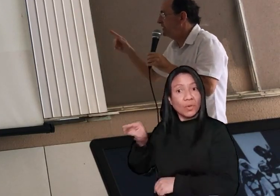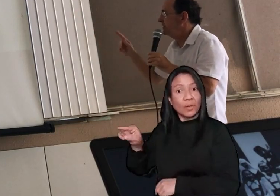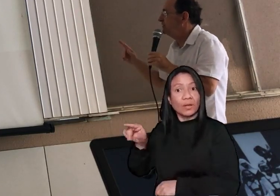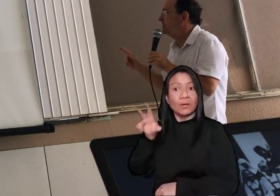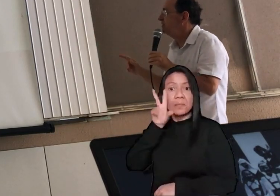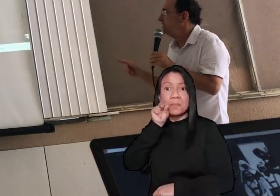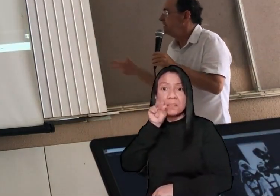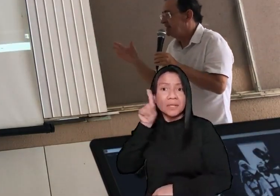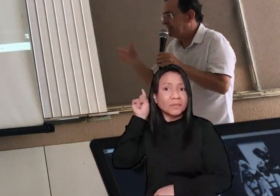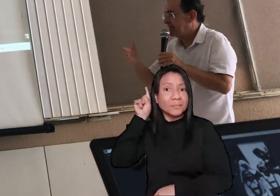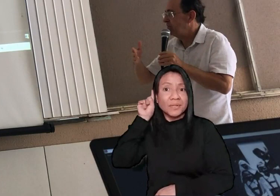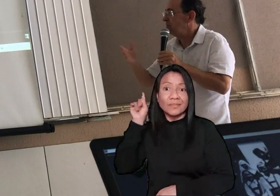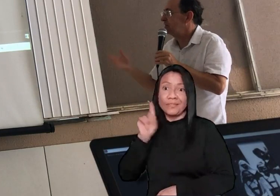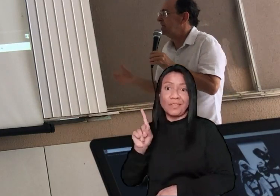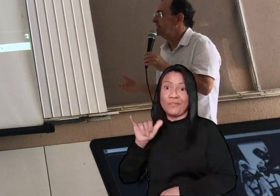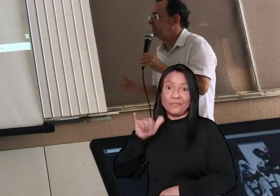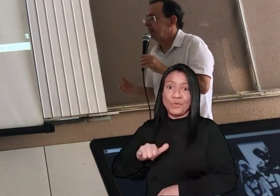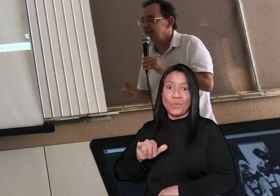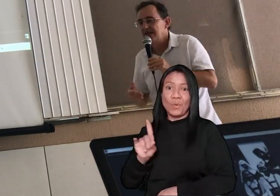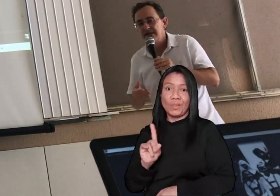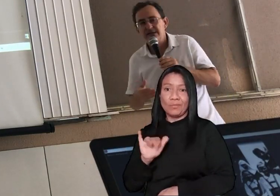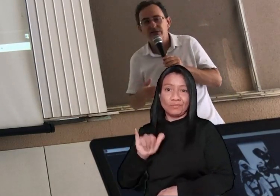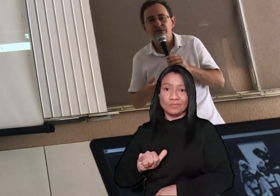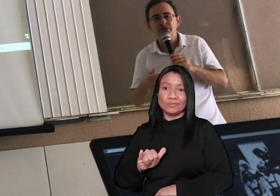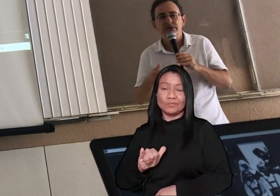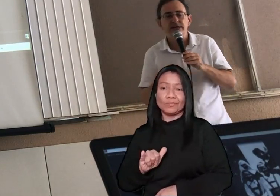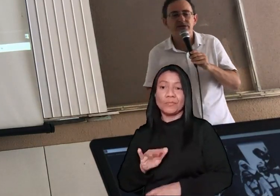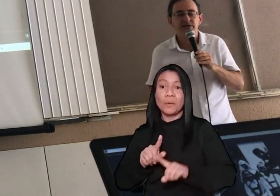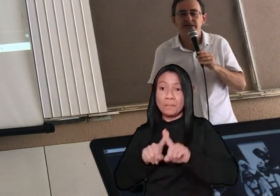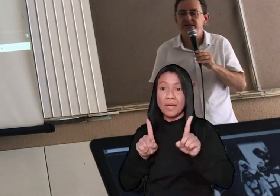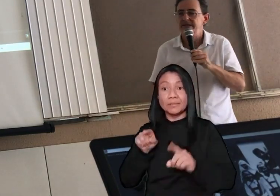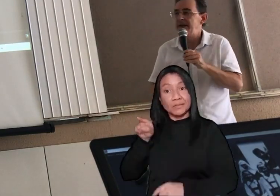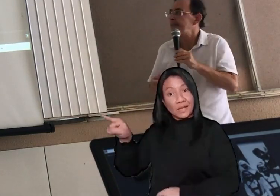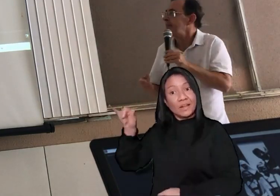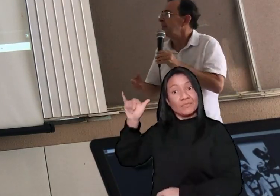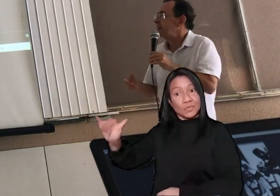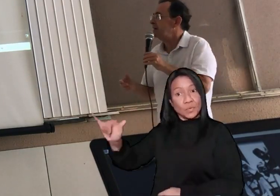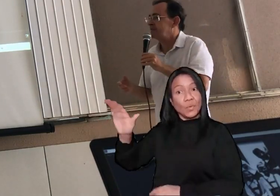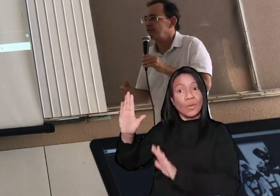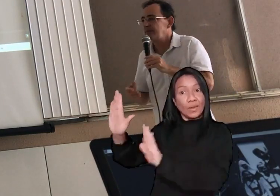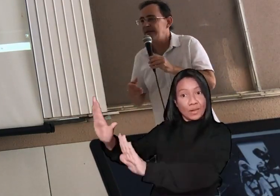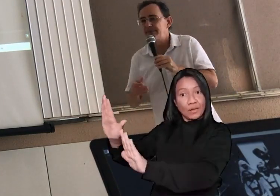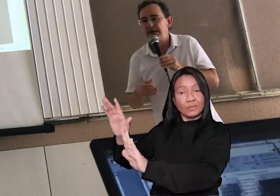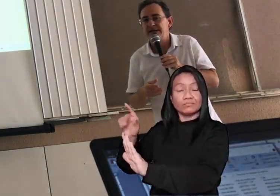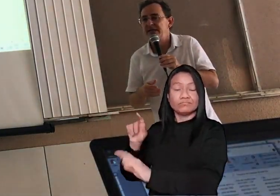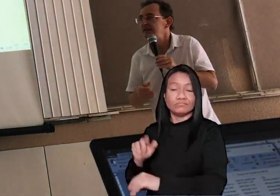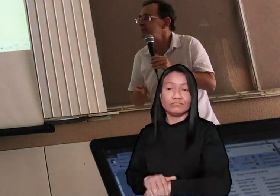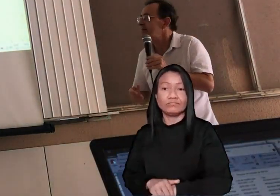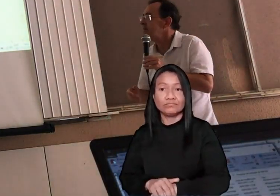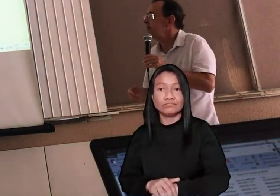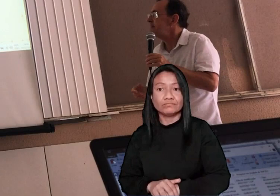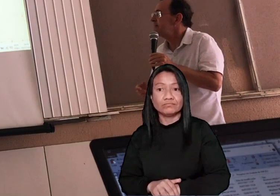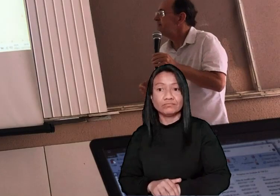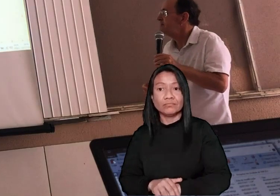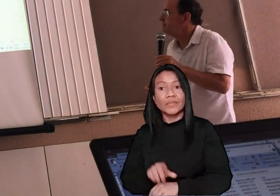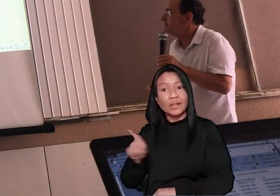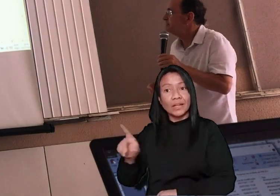lá, mas ela ficou e está até hoje lá no Rio Duque de Caxias, tá? Irmã Valdemira Bach.